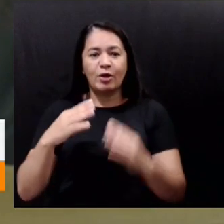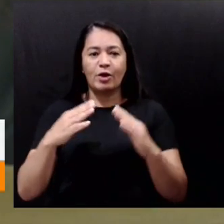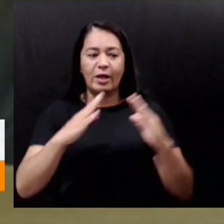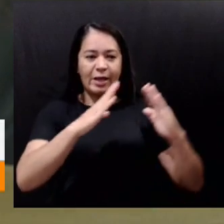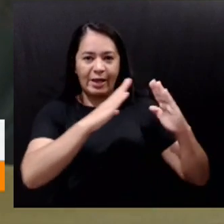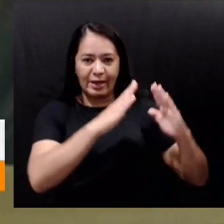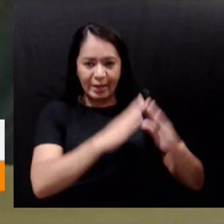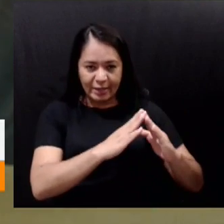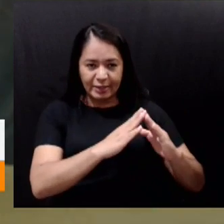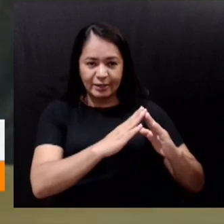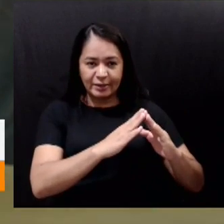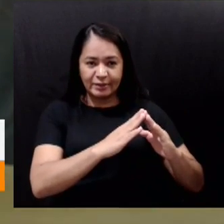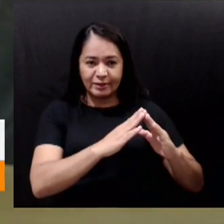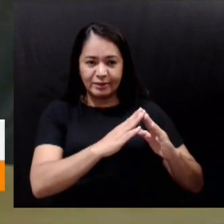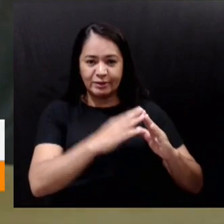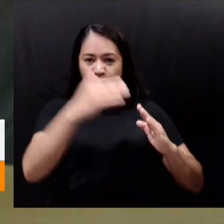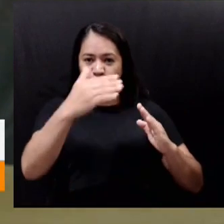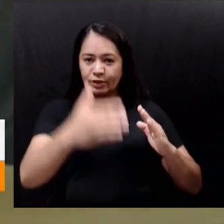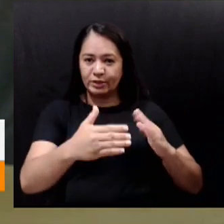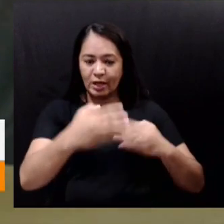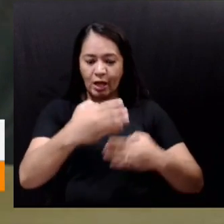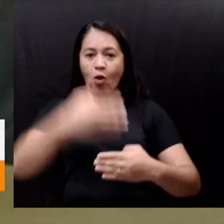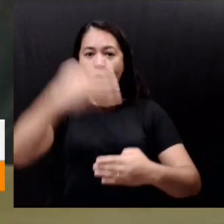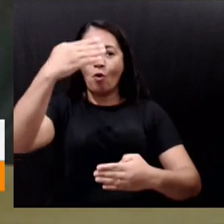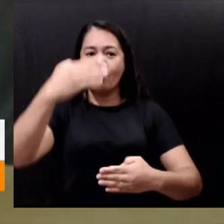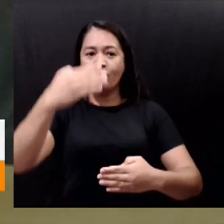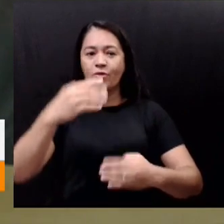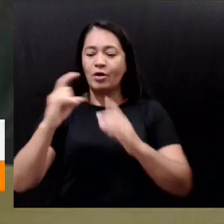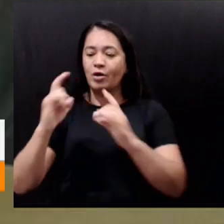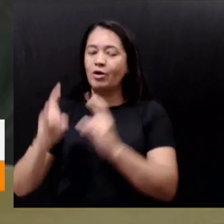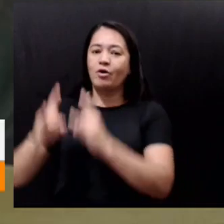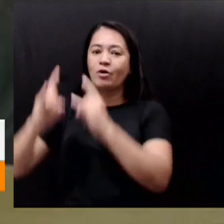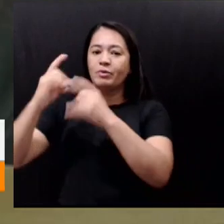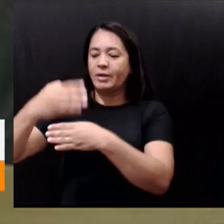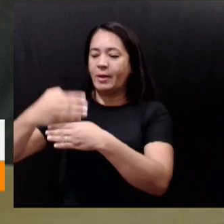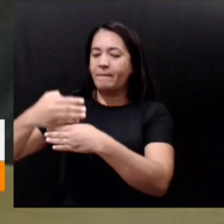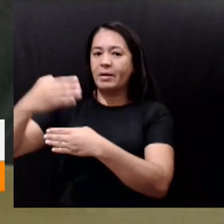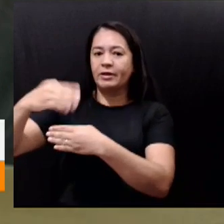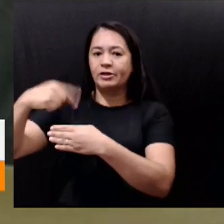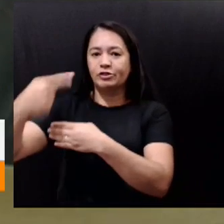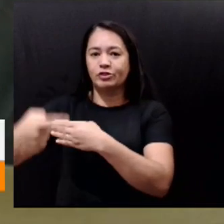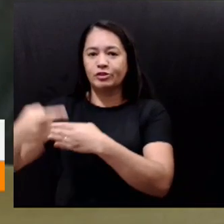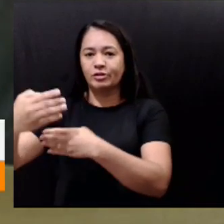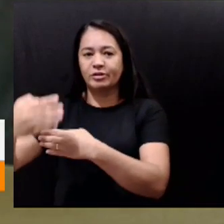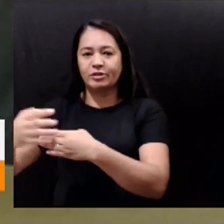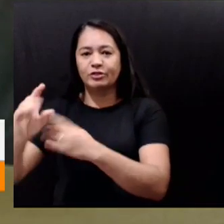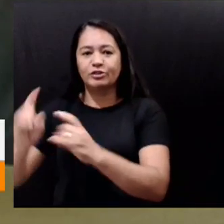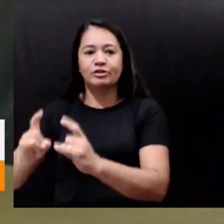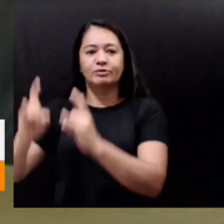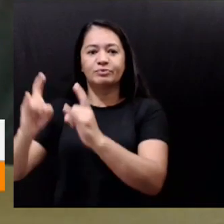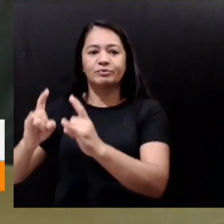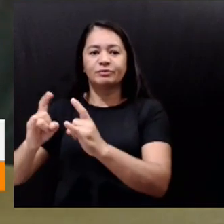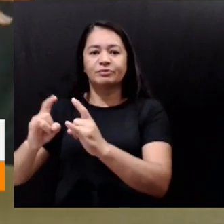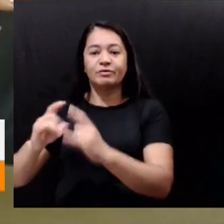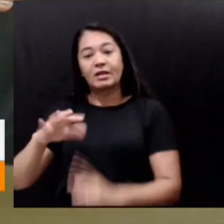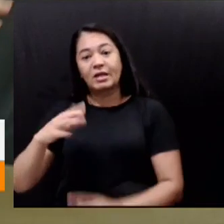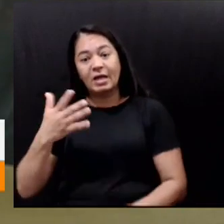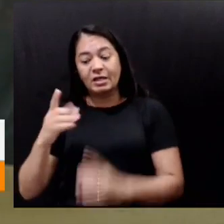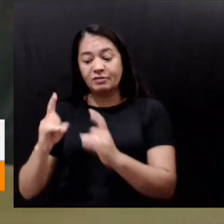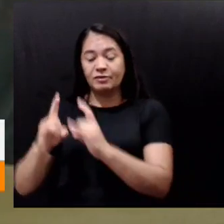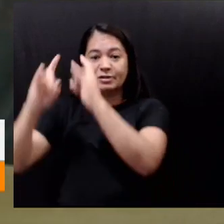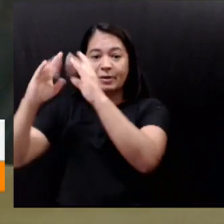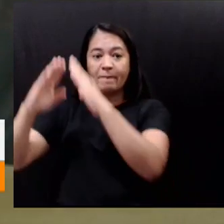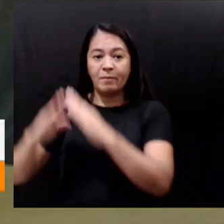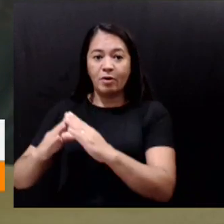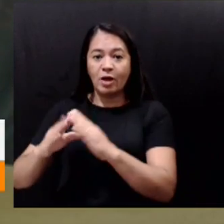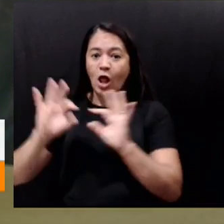o quintal e o muro. O condomínio é parede com parede. E quem mora em condomínio, muitas vezes, são mais distantes